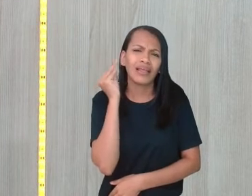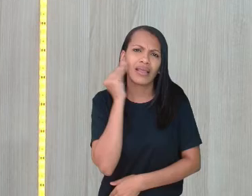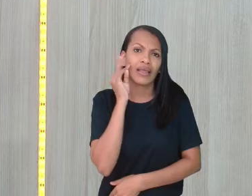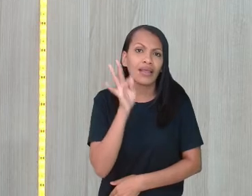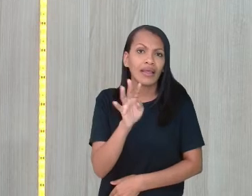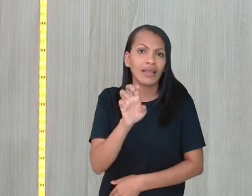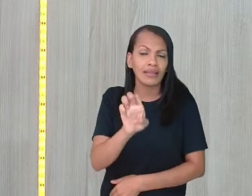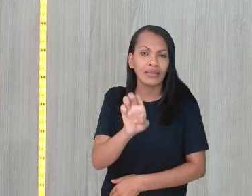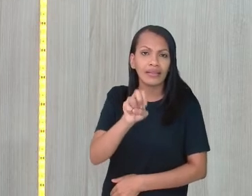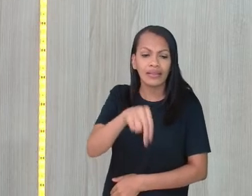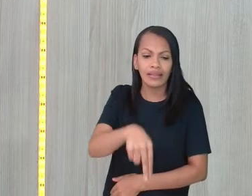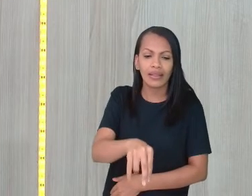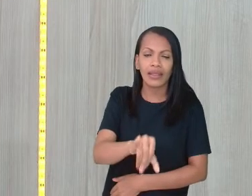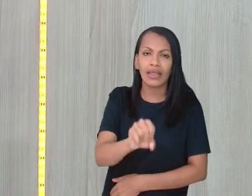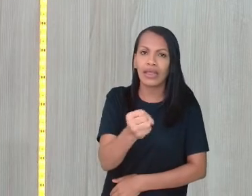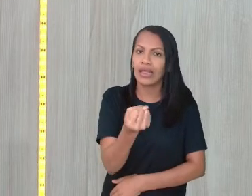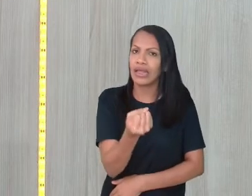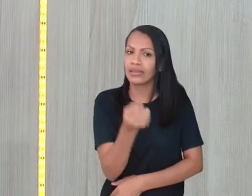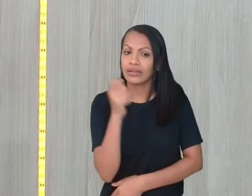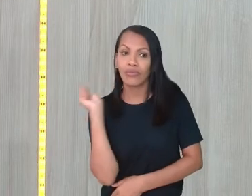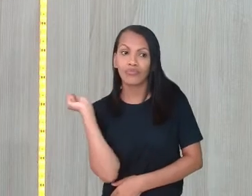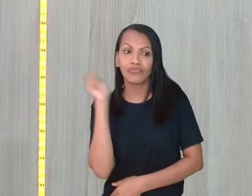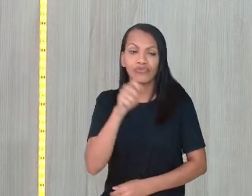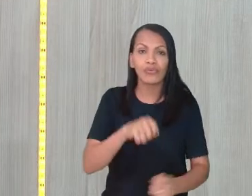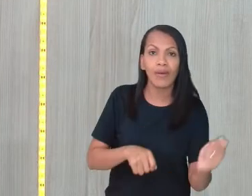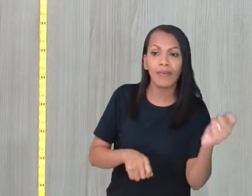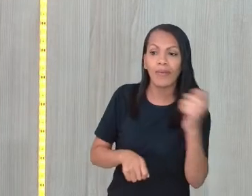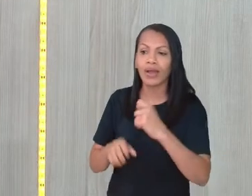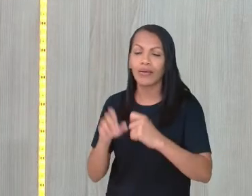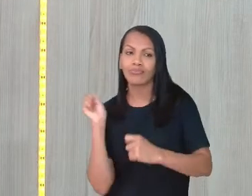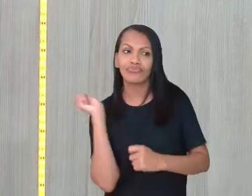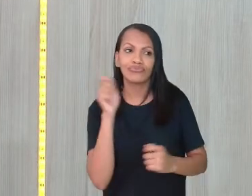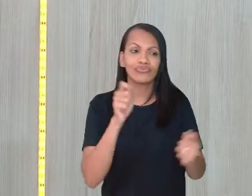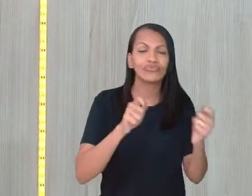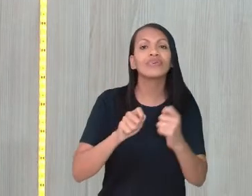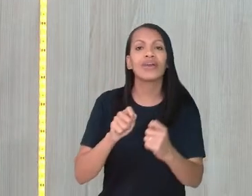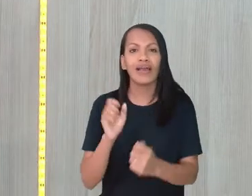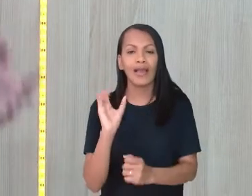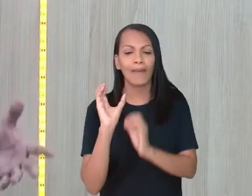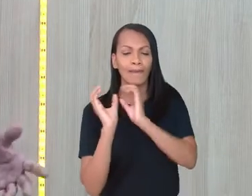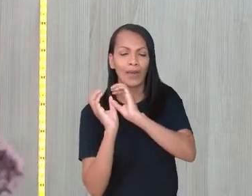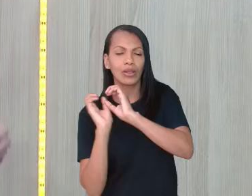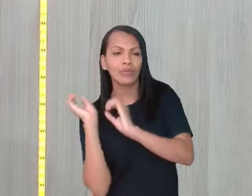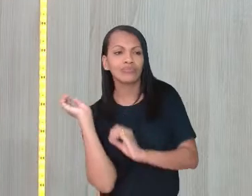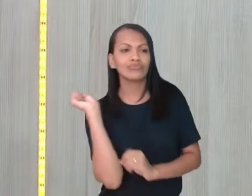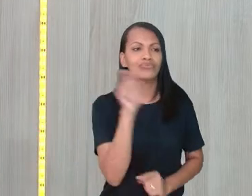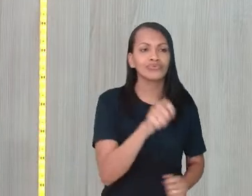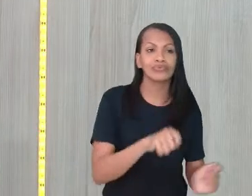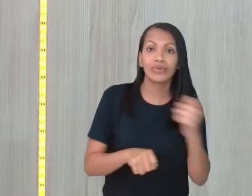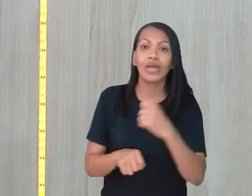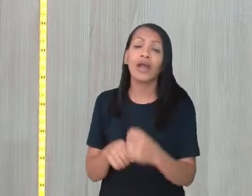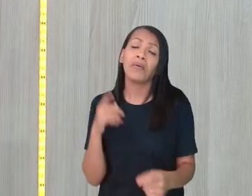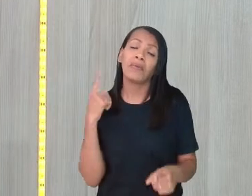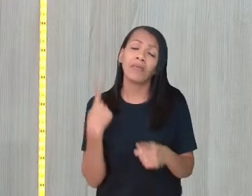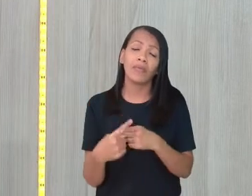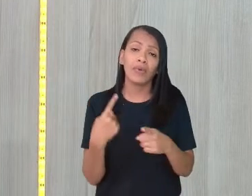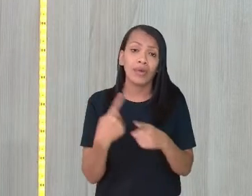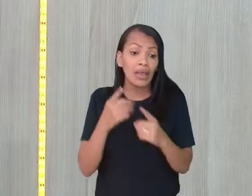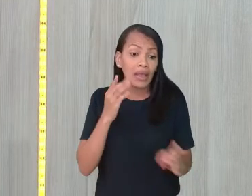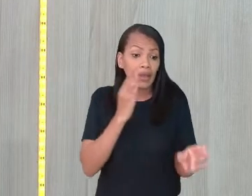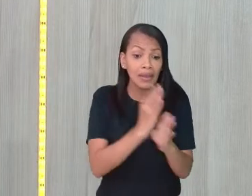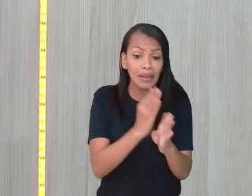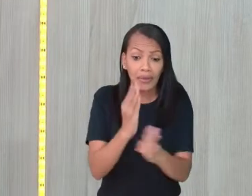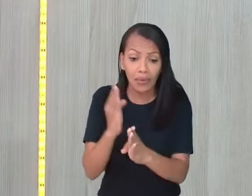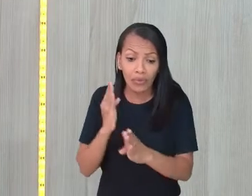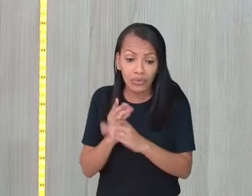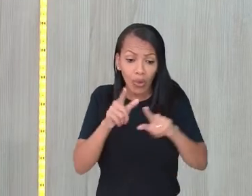por um período, mas é justamente essa dificuldade que eu falei para você, né? De encontrar quadra, de procurar algum clube,